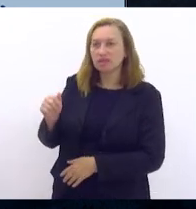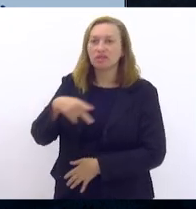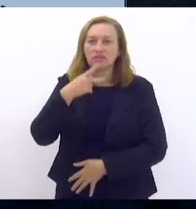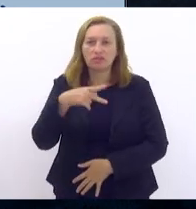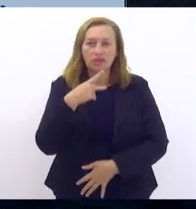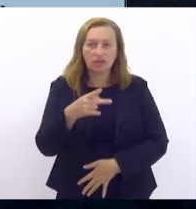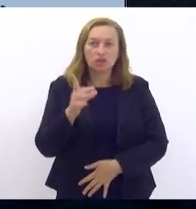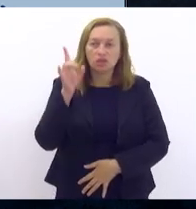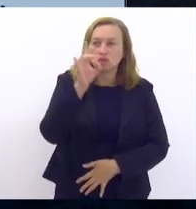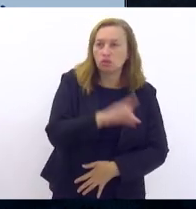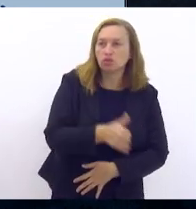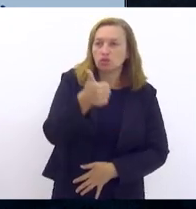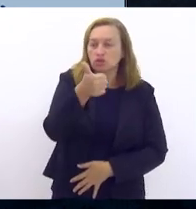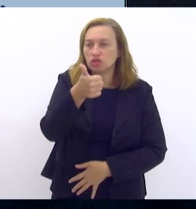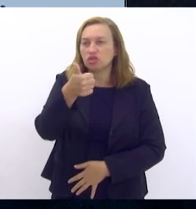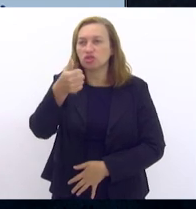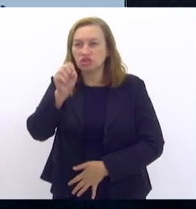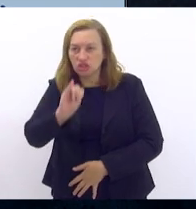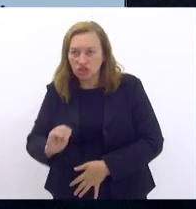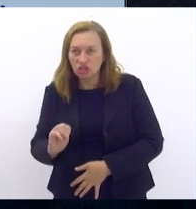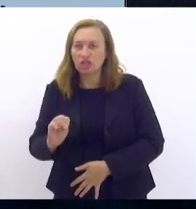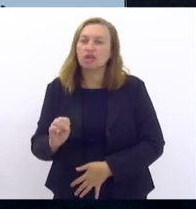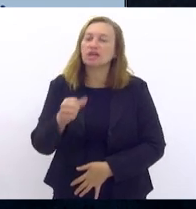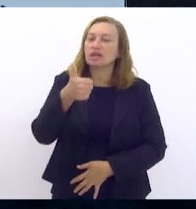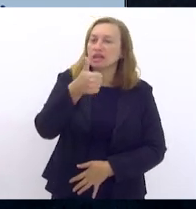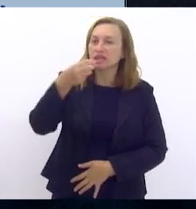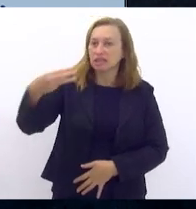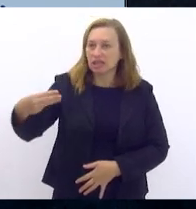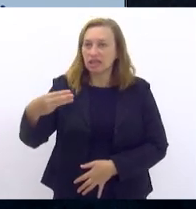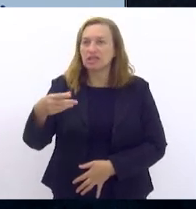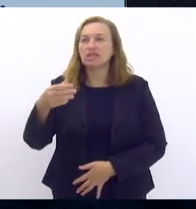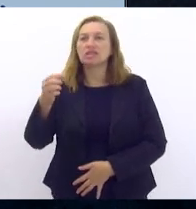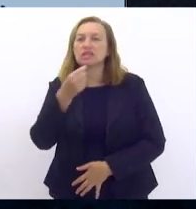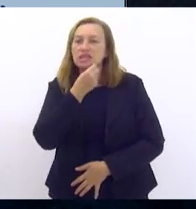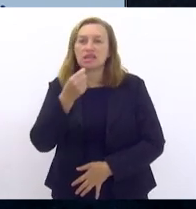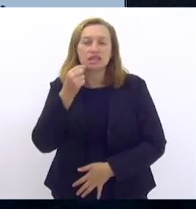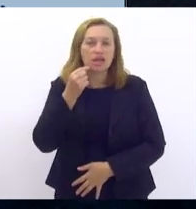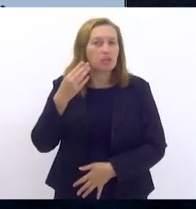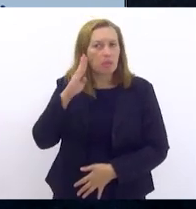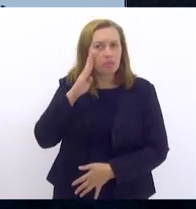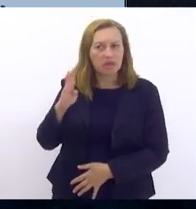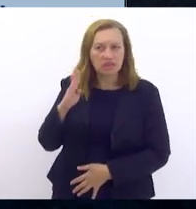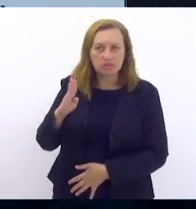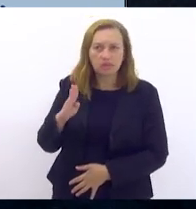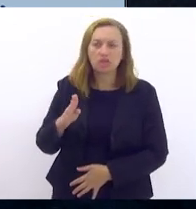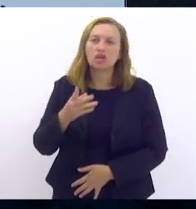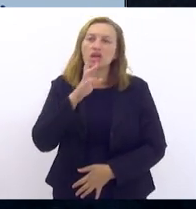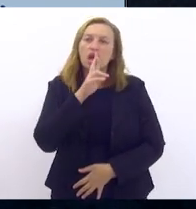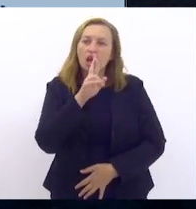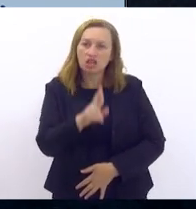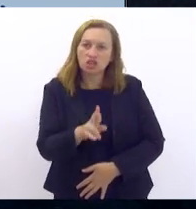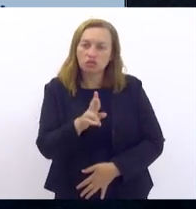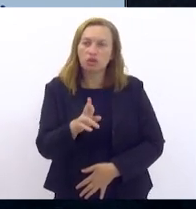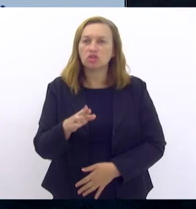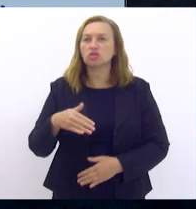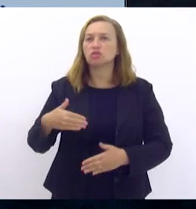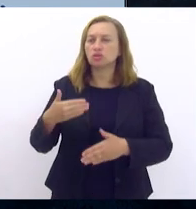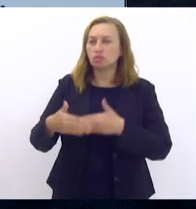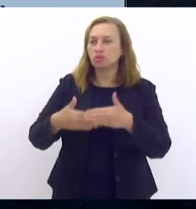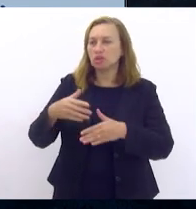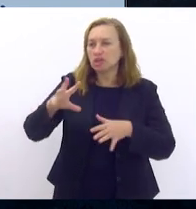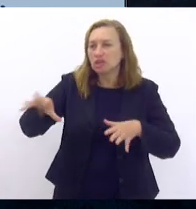no último dia 13 de setembro que eu acho que é a pista atual é uma das respostas do processo